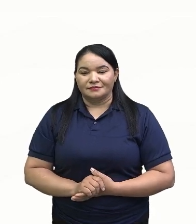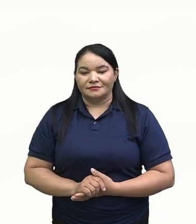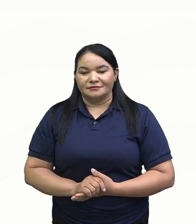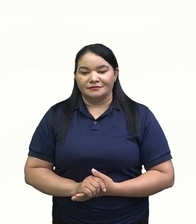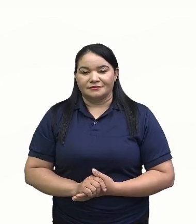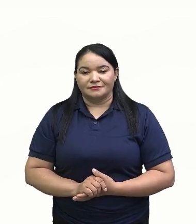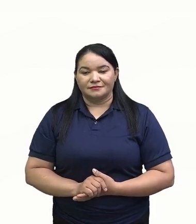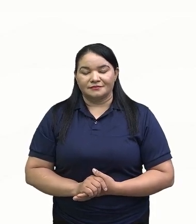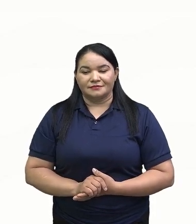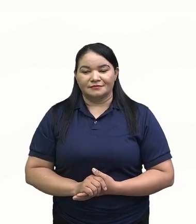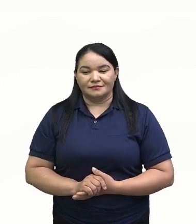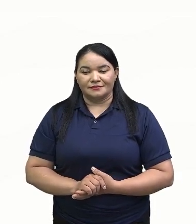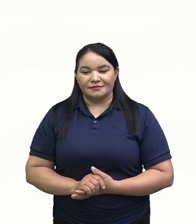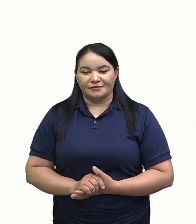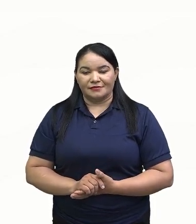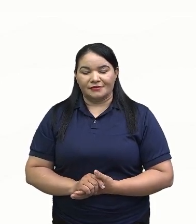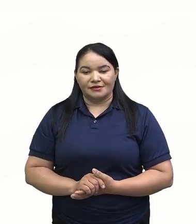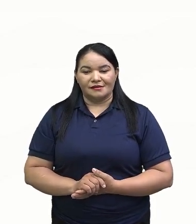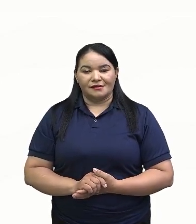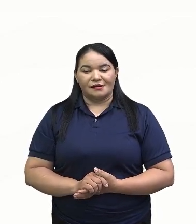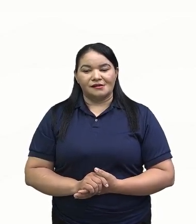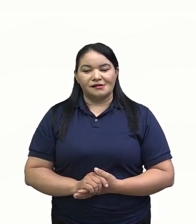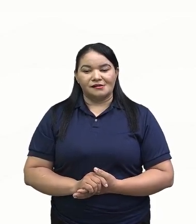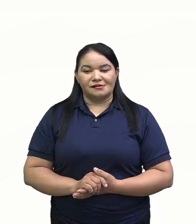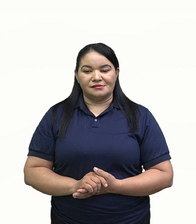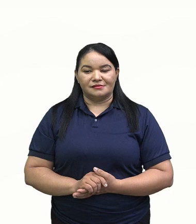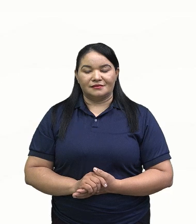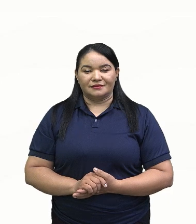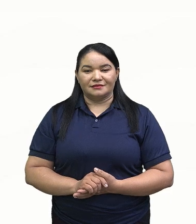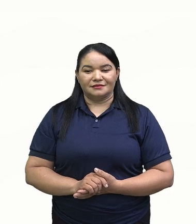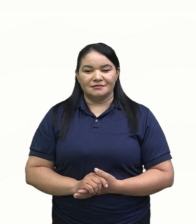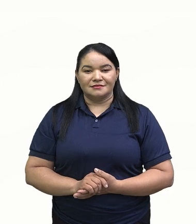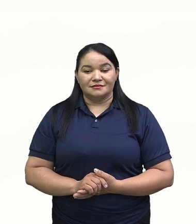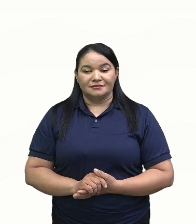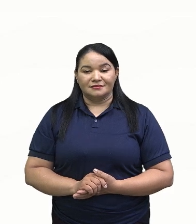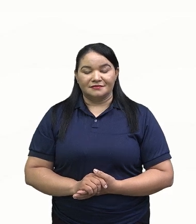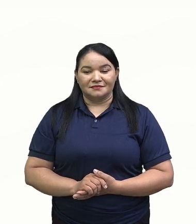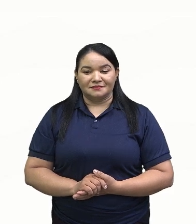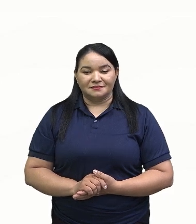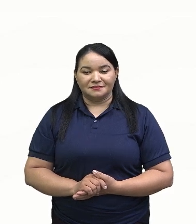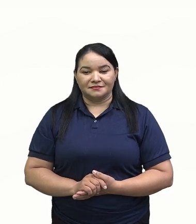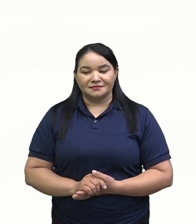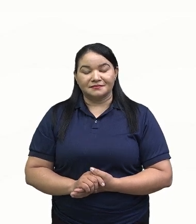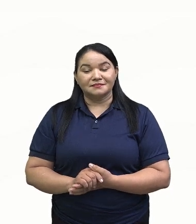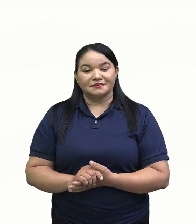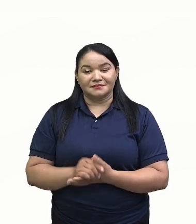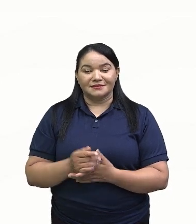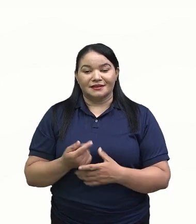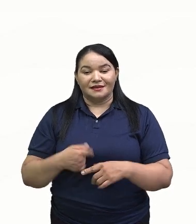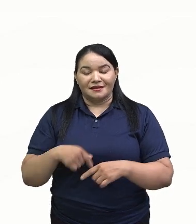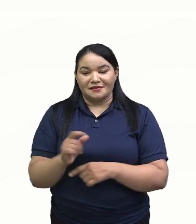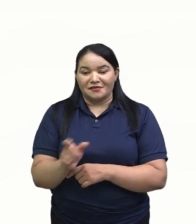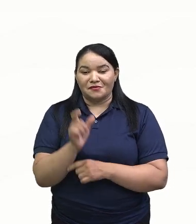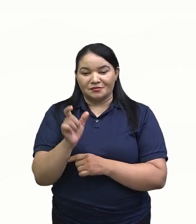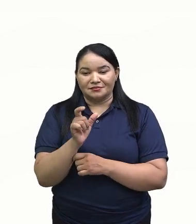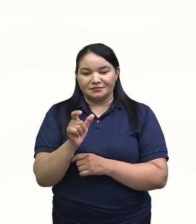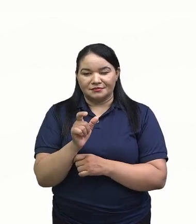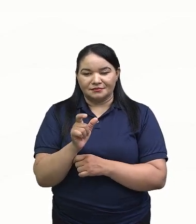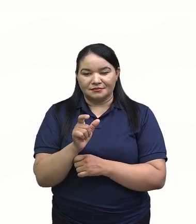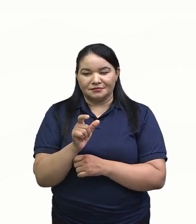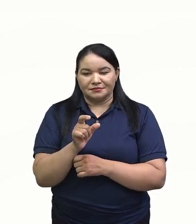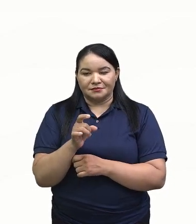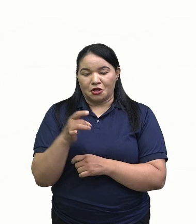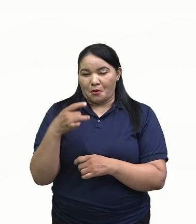a palavra terror, né? E para formar o terrível, essas